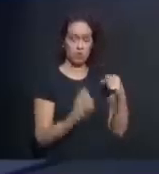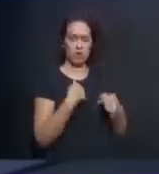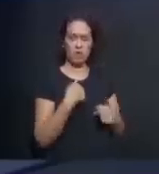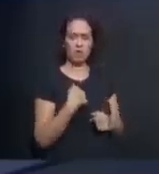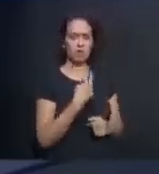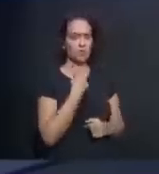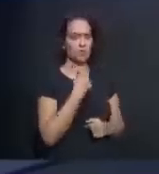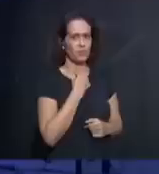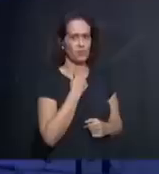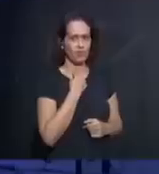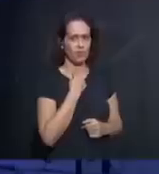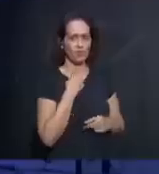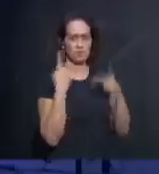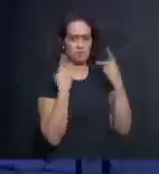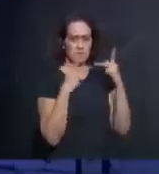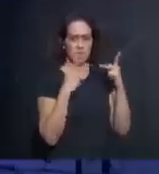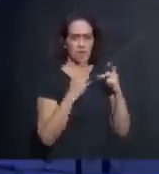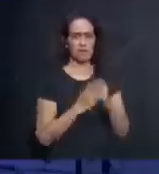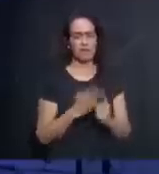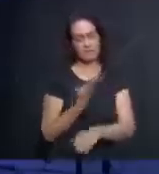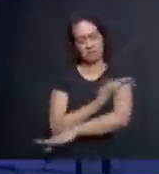Mas eu estou acostumado, lá em casa é assim também.